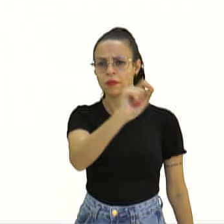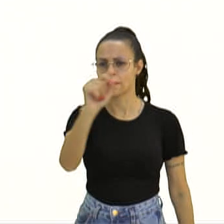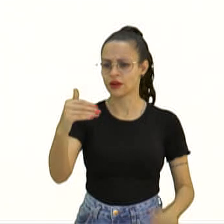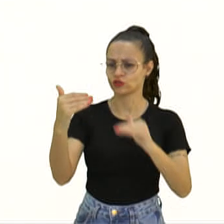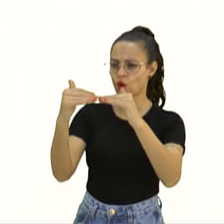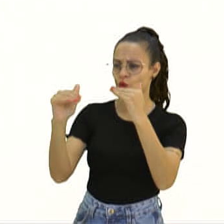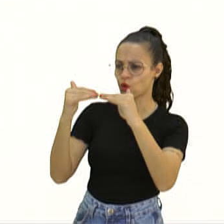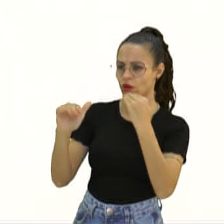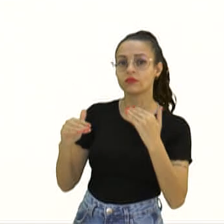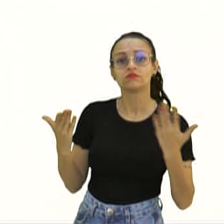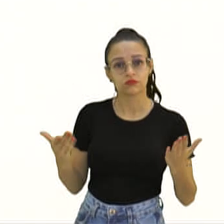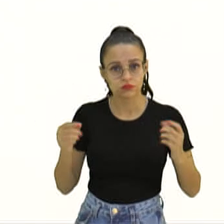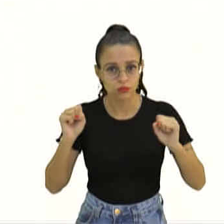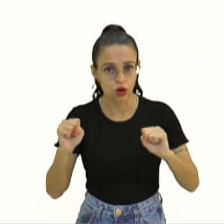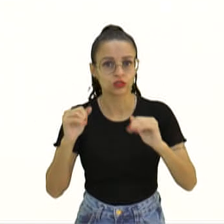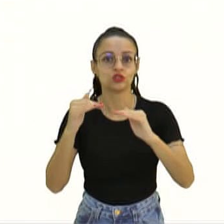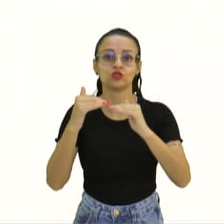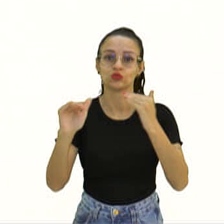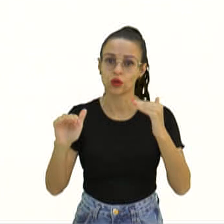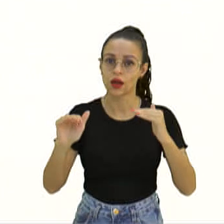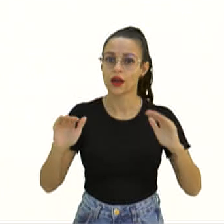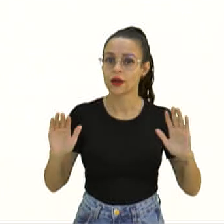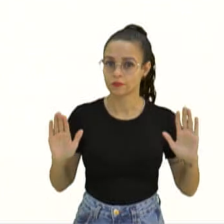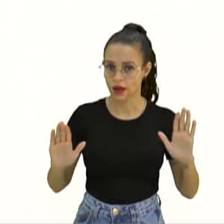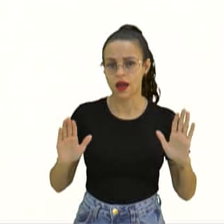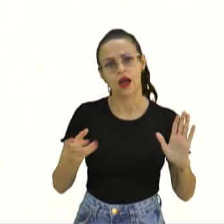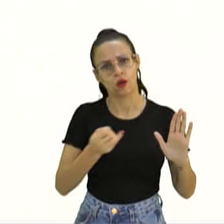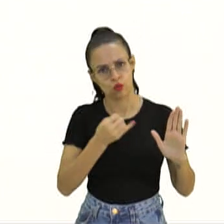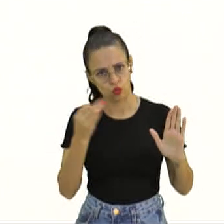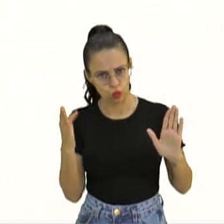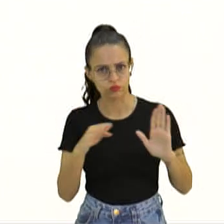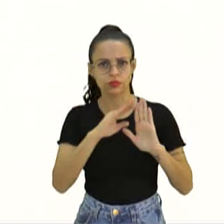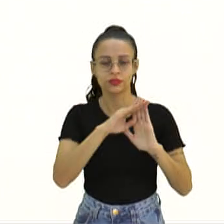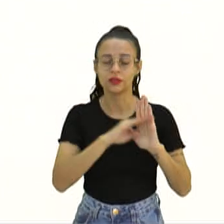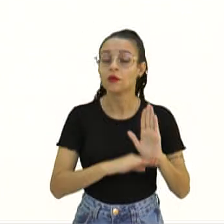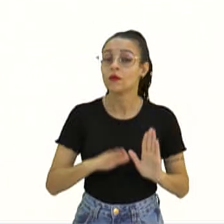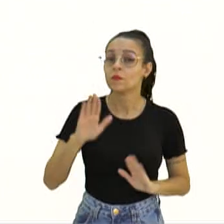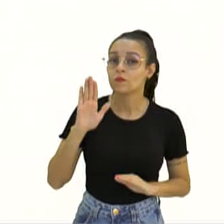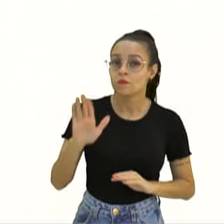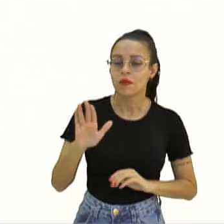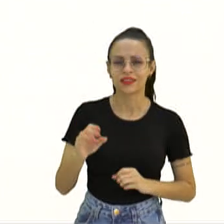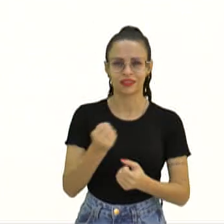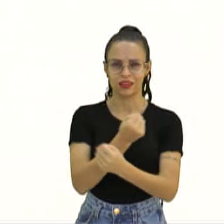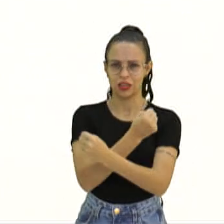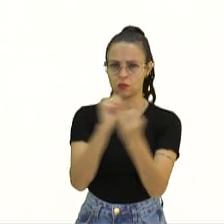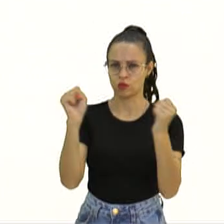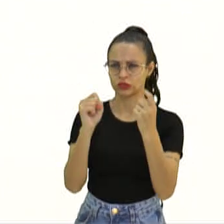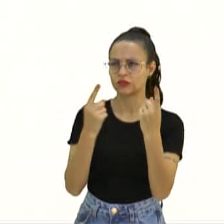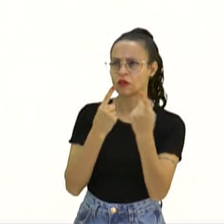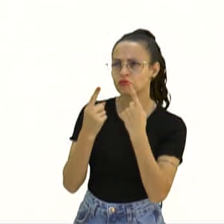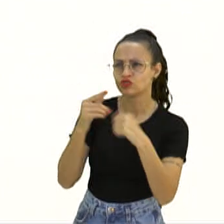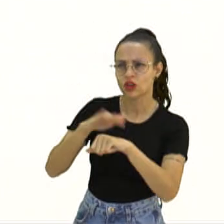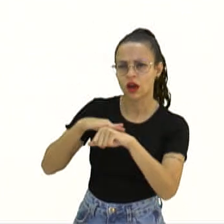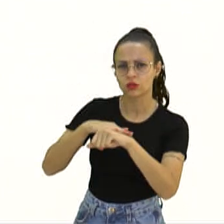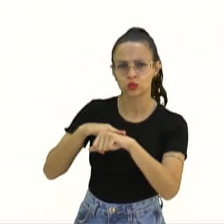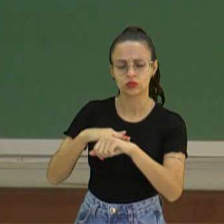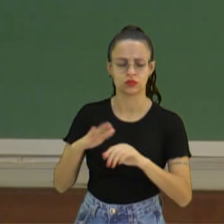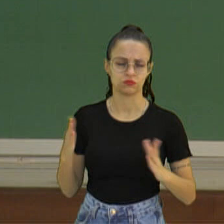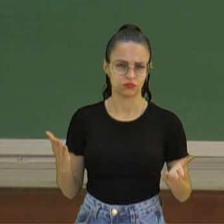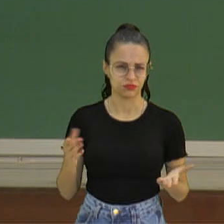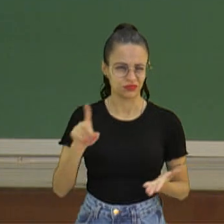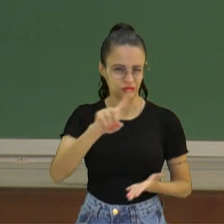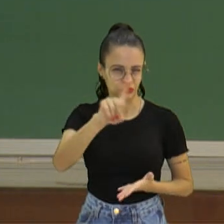dos outros vão eles podem até discordar de alguns princípios mas tornando impossível o diálogo Será que apesar de